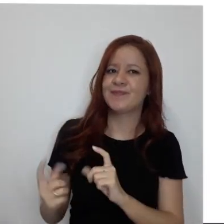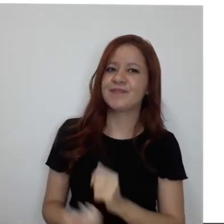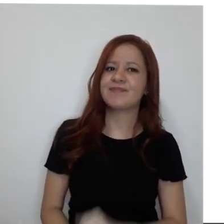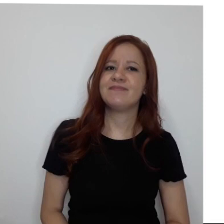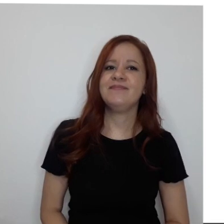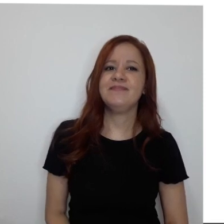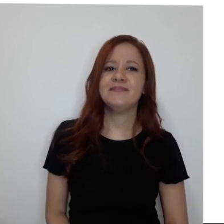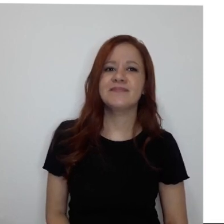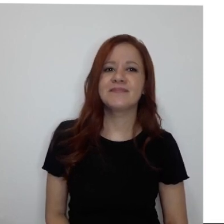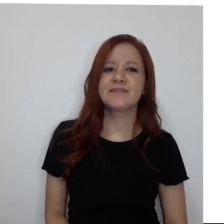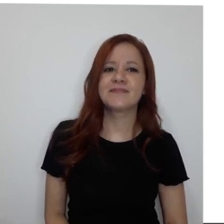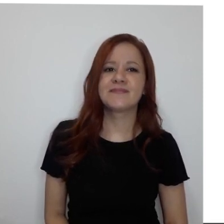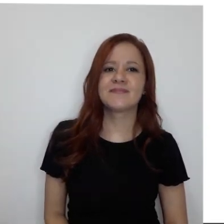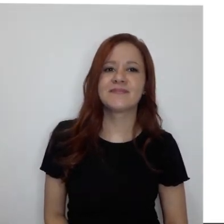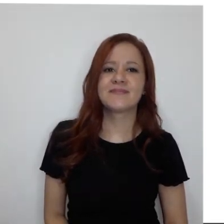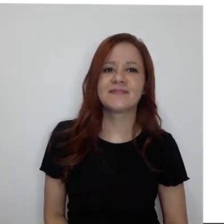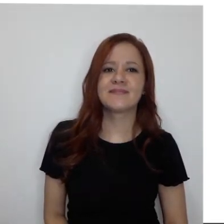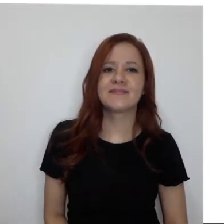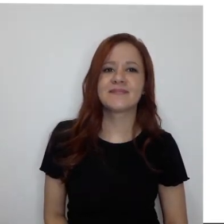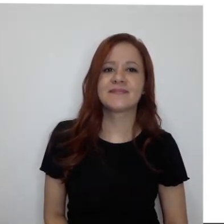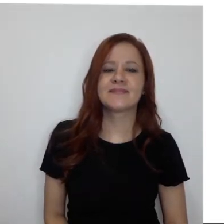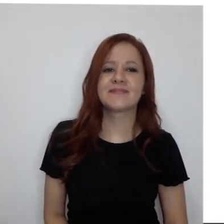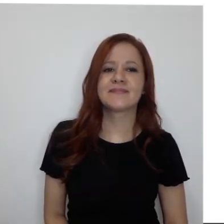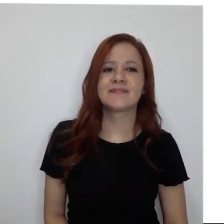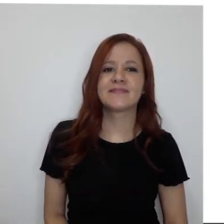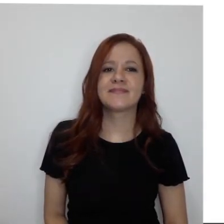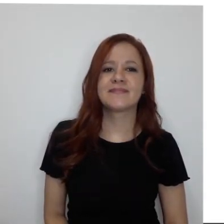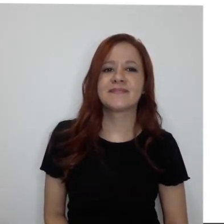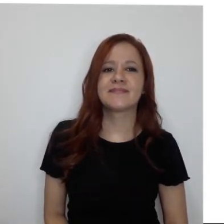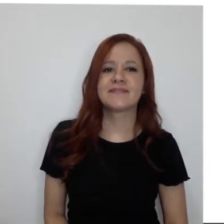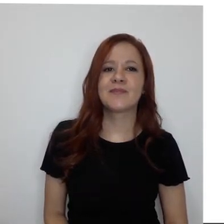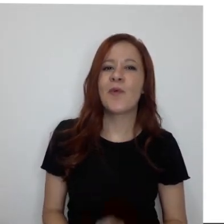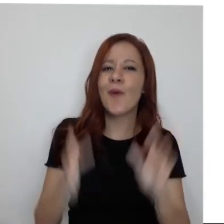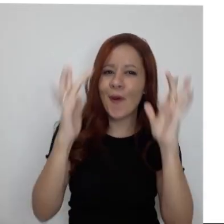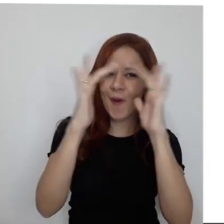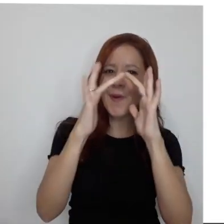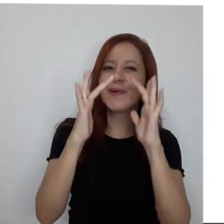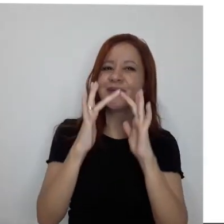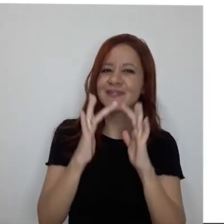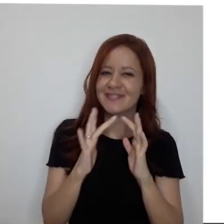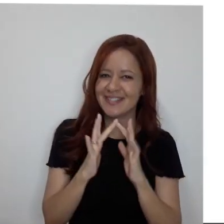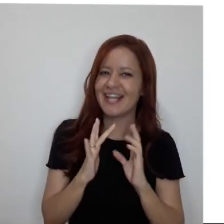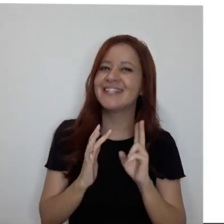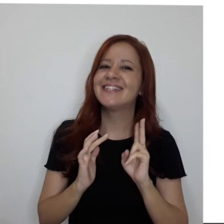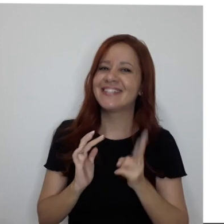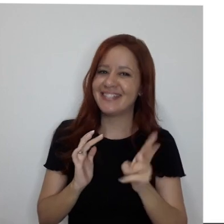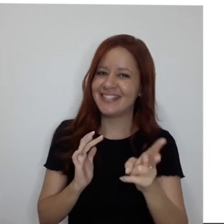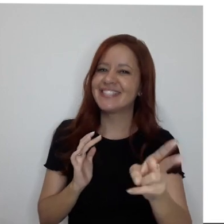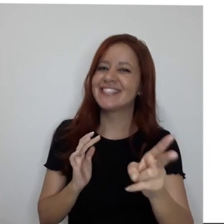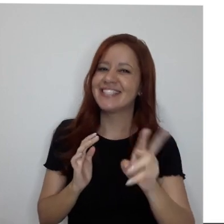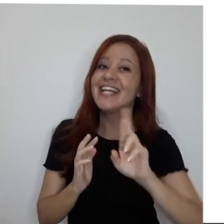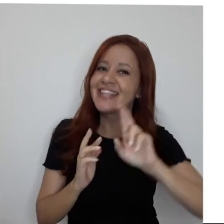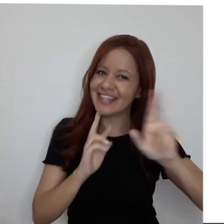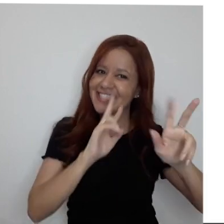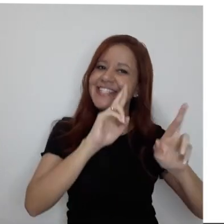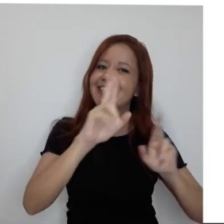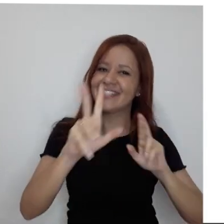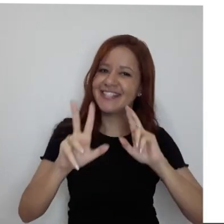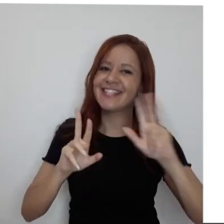Nós criamos formas diferentes de estar em contato com o outro. Nós criamos formas diferentes de